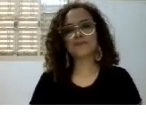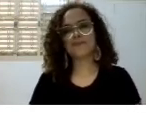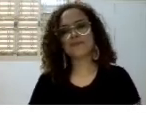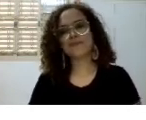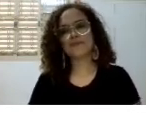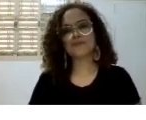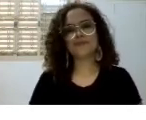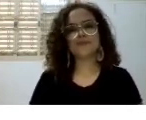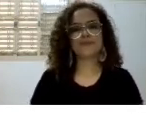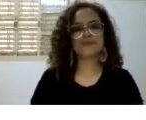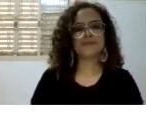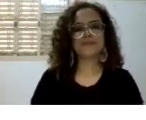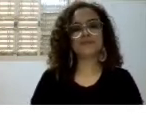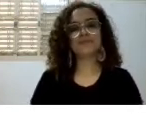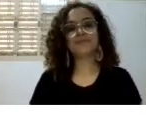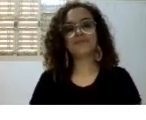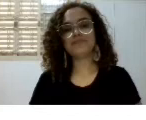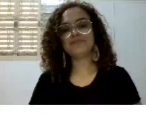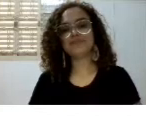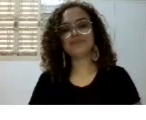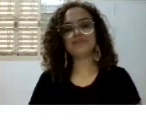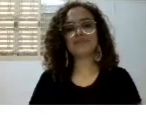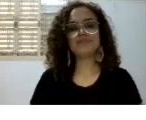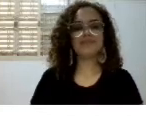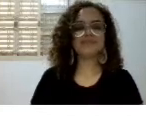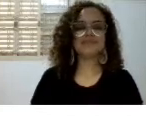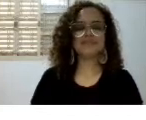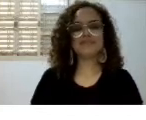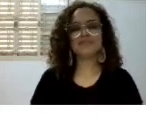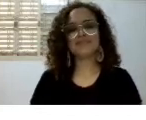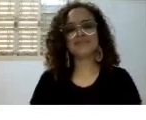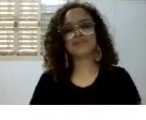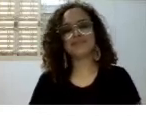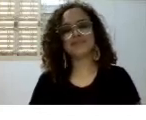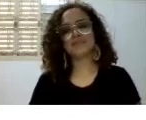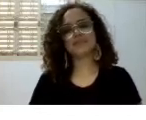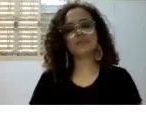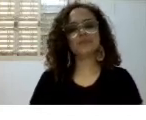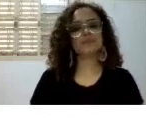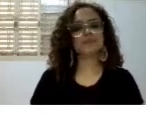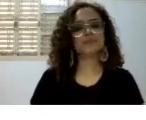sereia, aprendi a namorar, sereia, com um